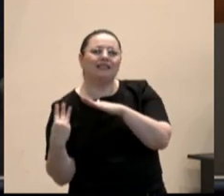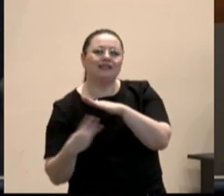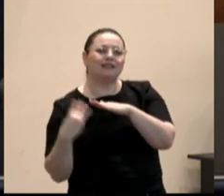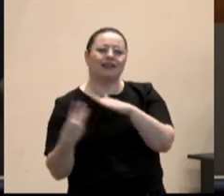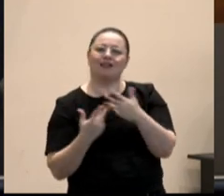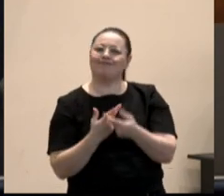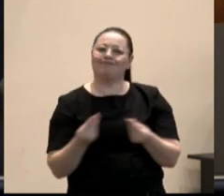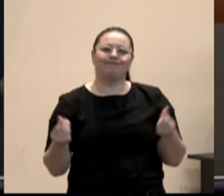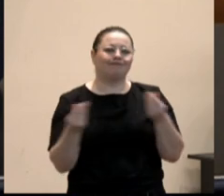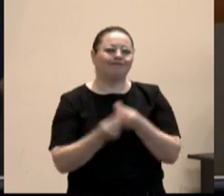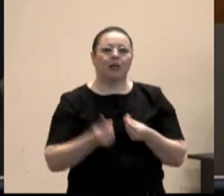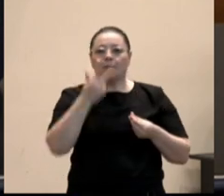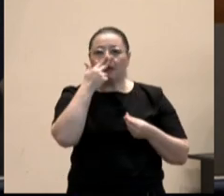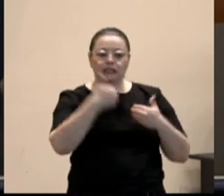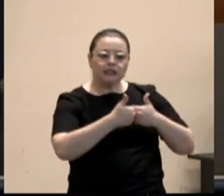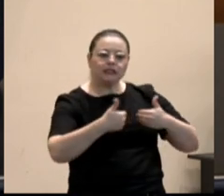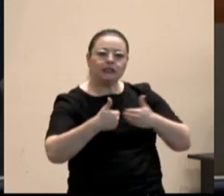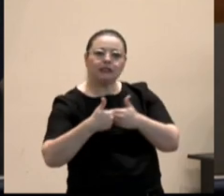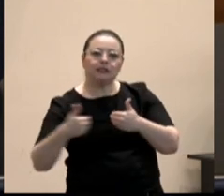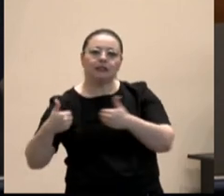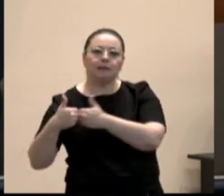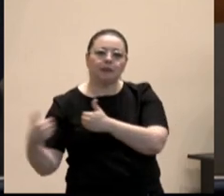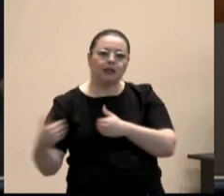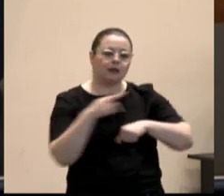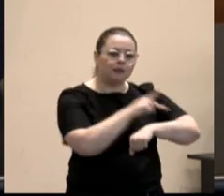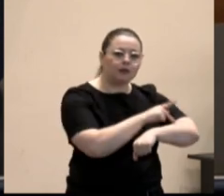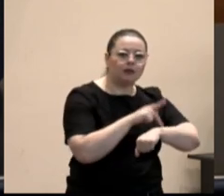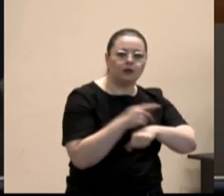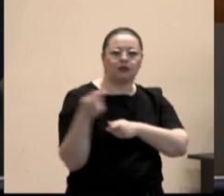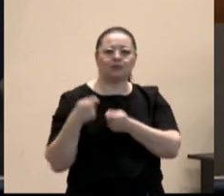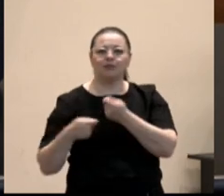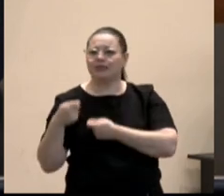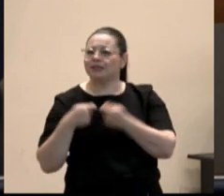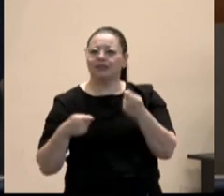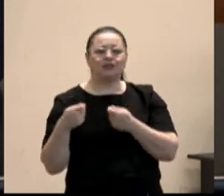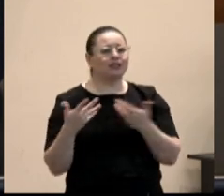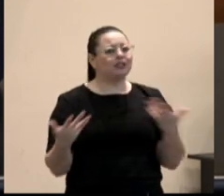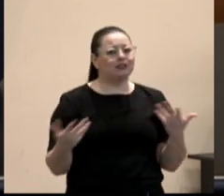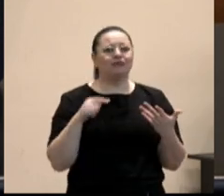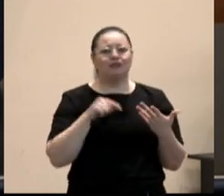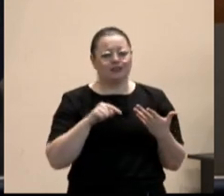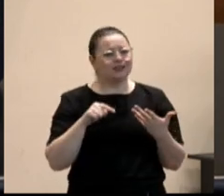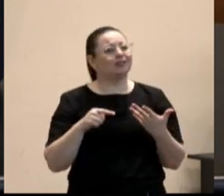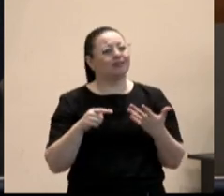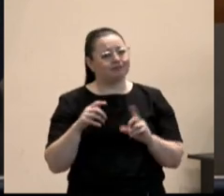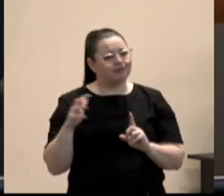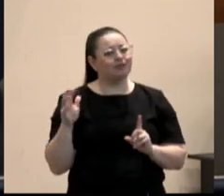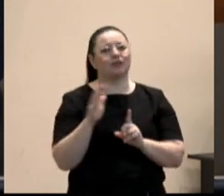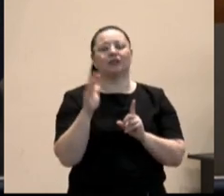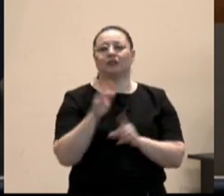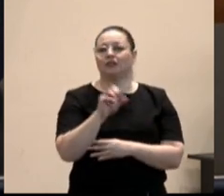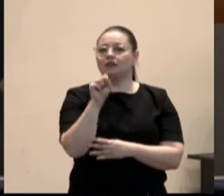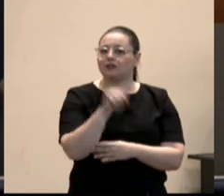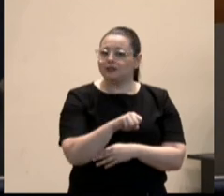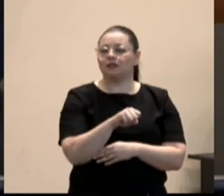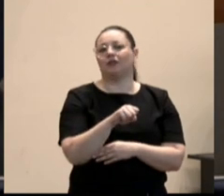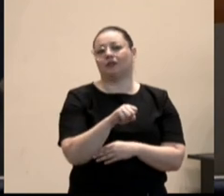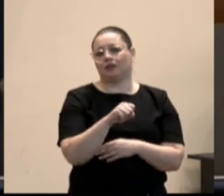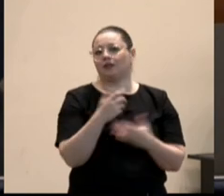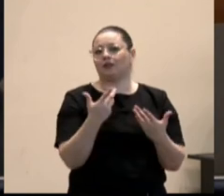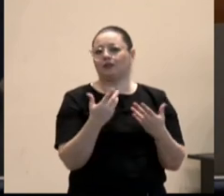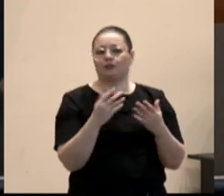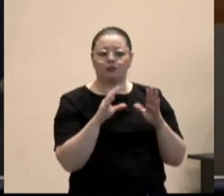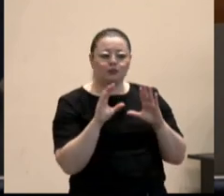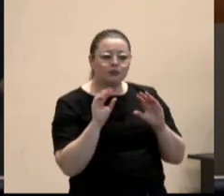é separar o pedagógico do administrativo. Isso mexe, sim, por mais que não se diga, na concepção de